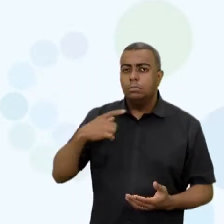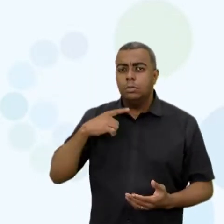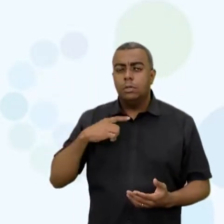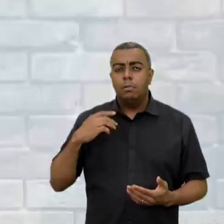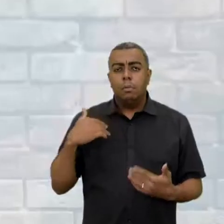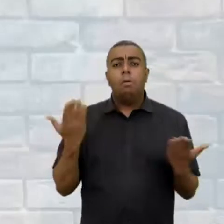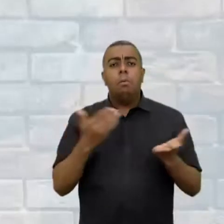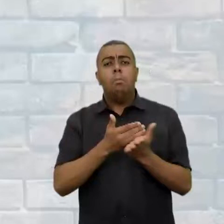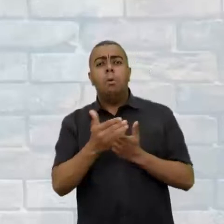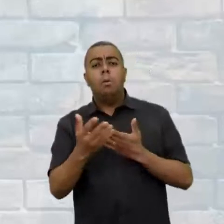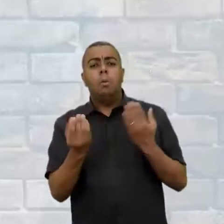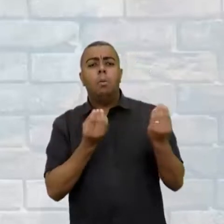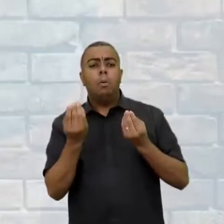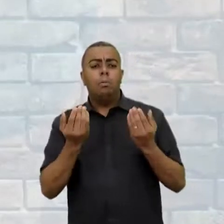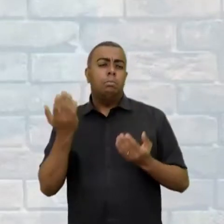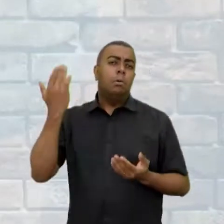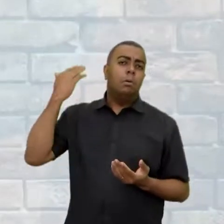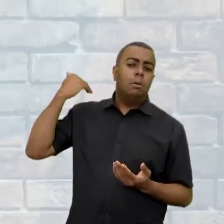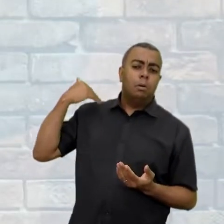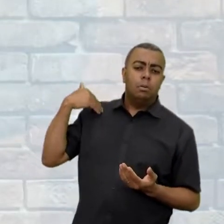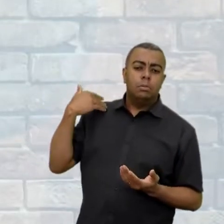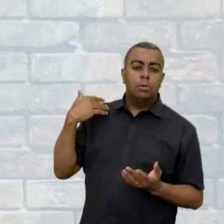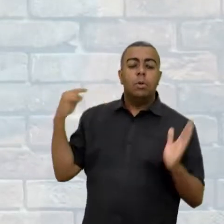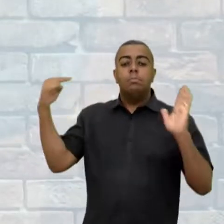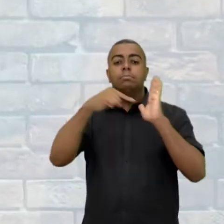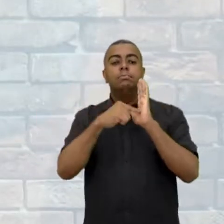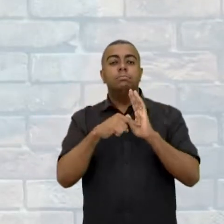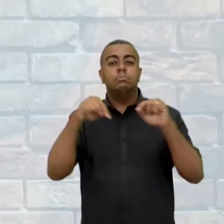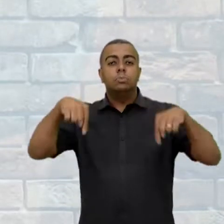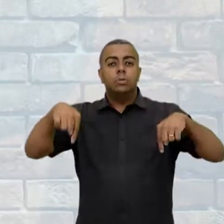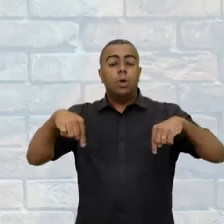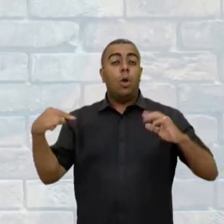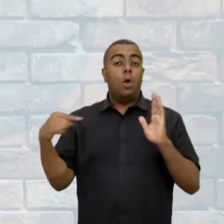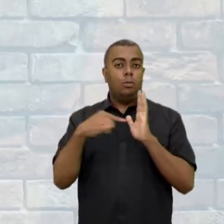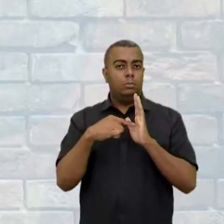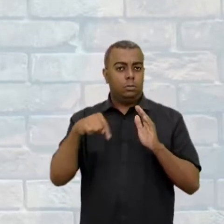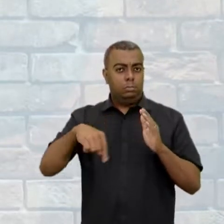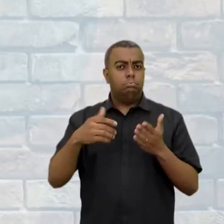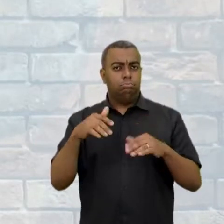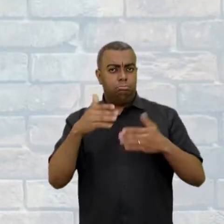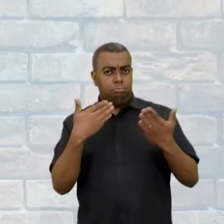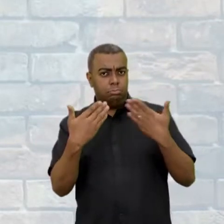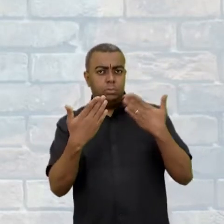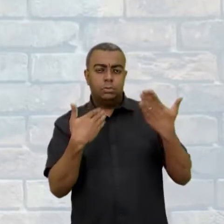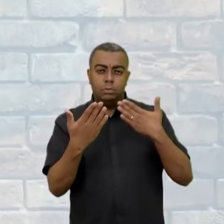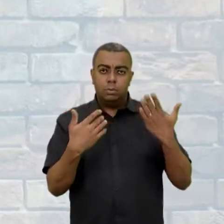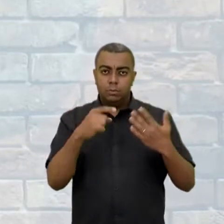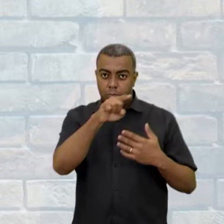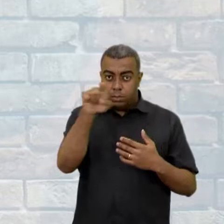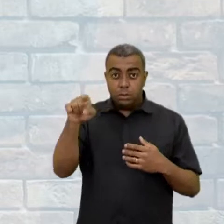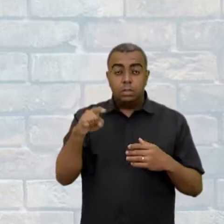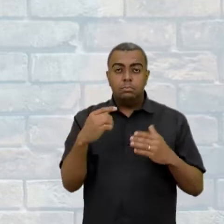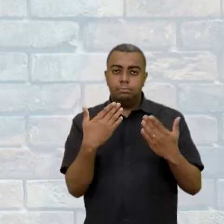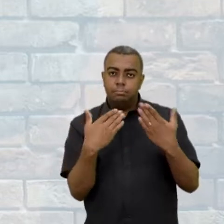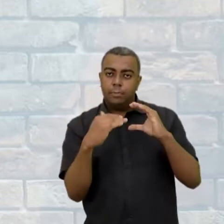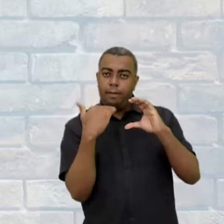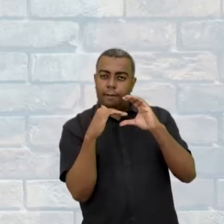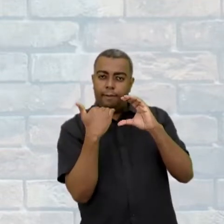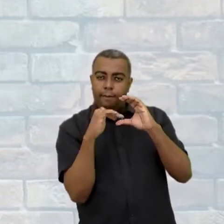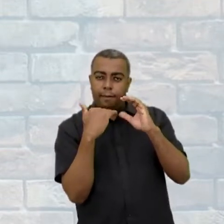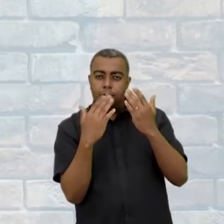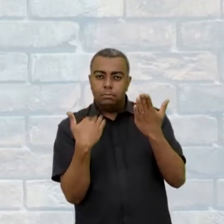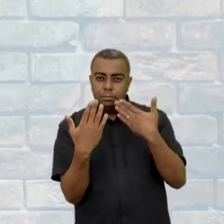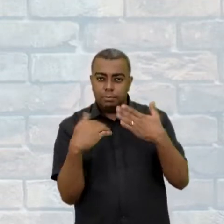onde veio. E vamos ler o objetivo. Vai ser uma aula bem conversada, assim, inclusive convido vocês aqui no chat a